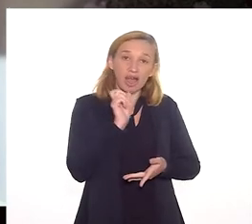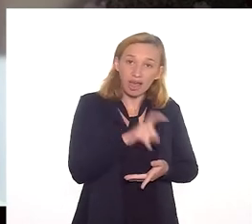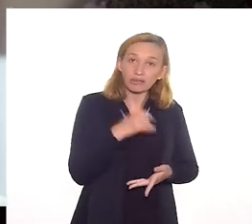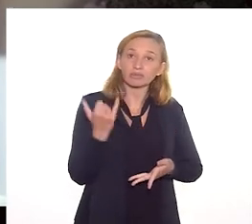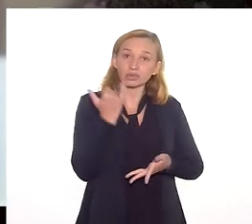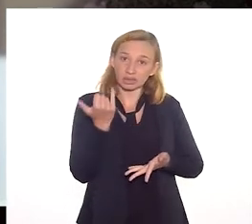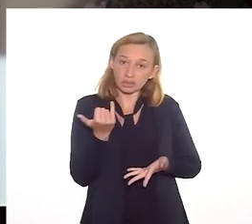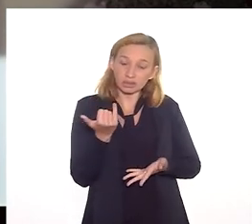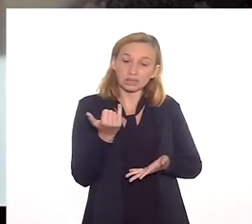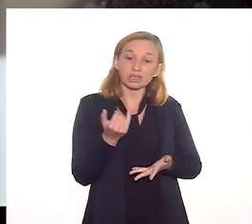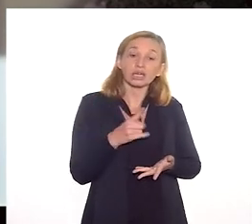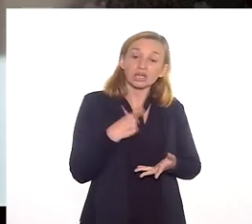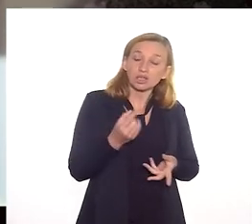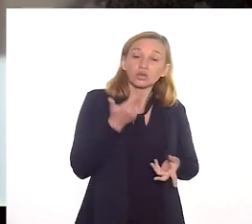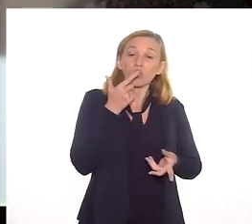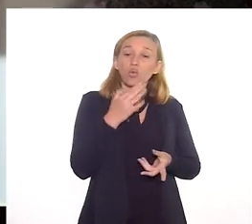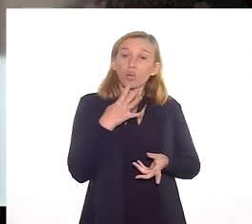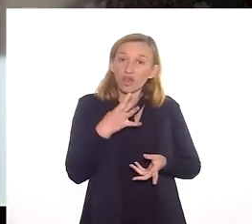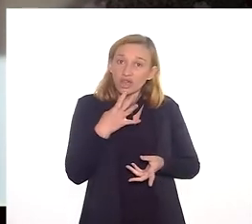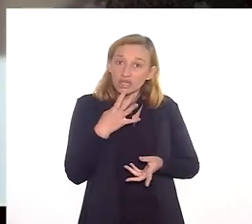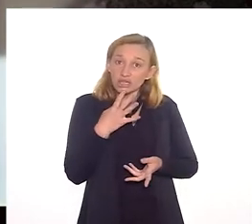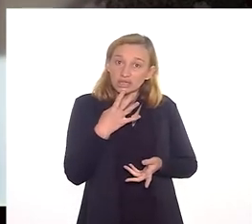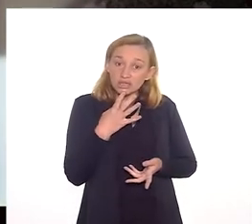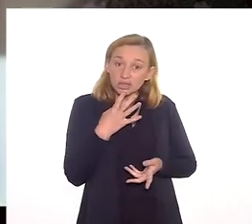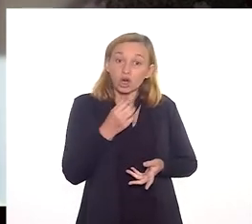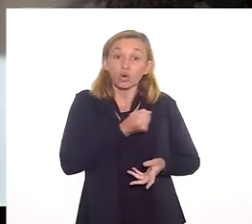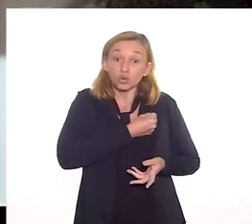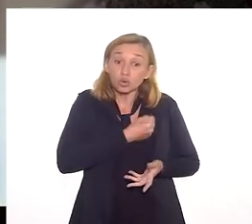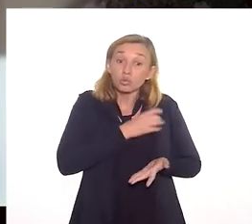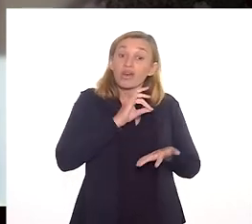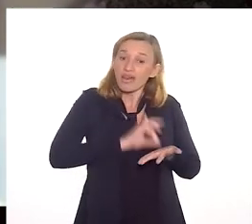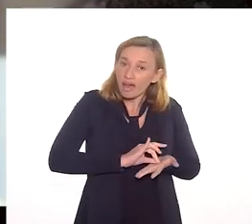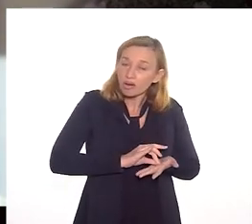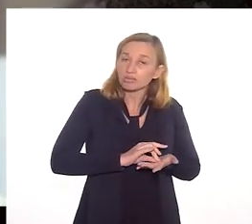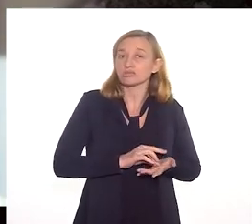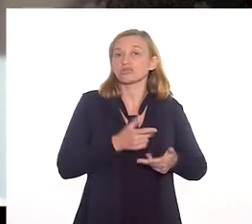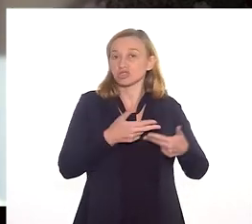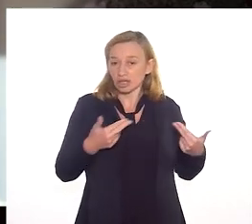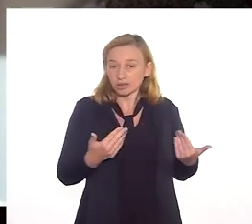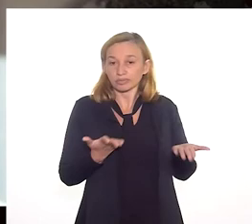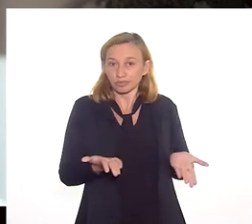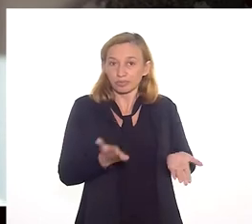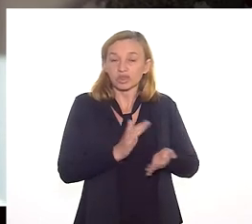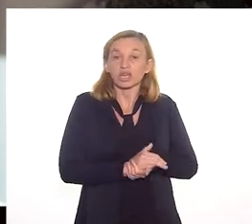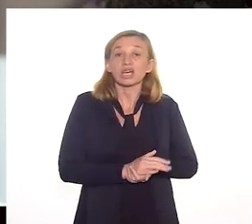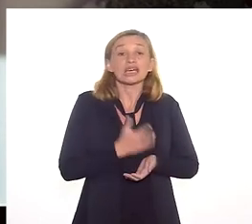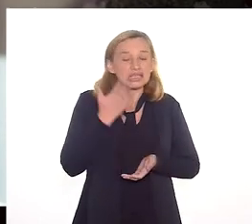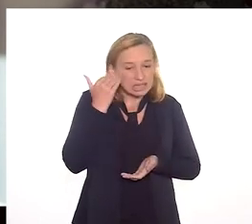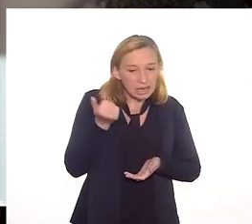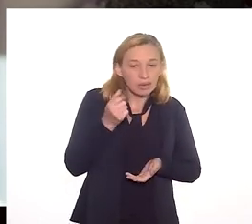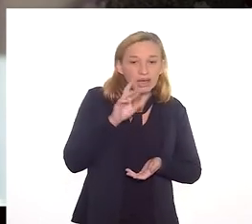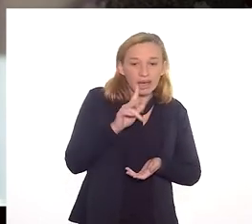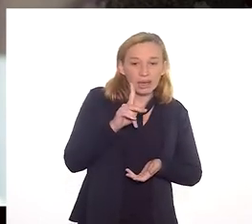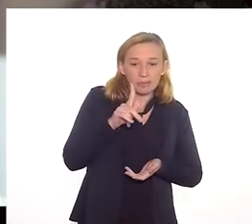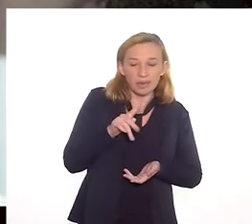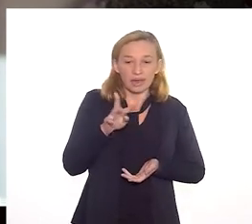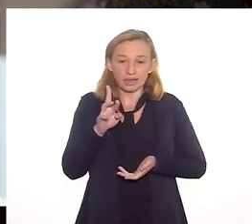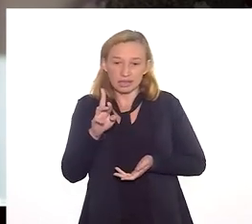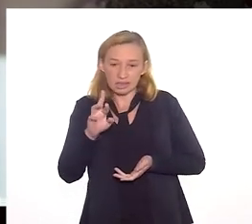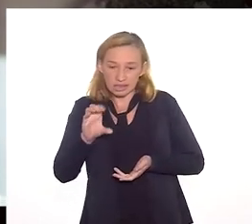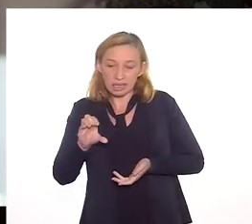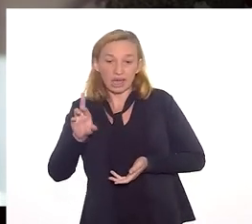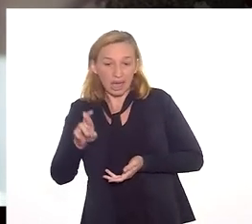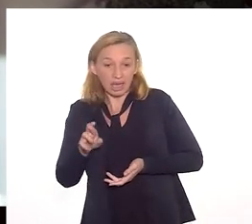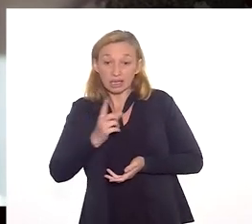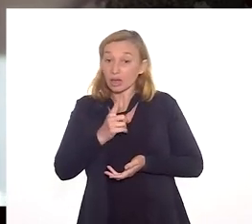é importante, tá? Para que a gente conheça o número real de casos, né? A gente sabe que o teste de RT-PCR ele